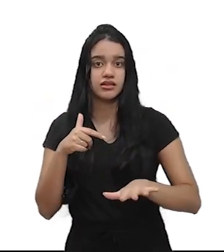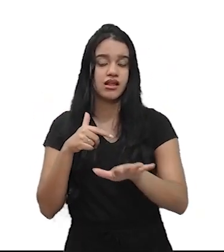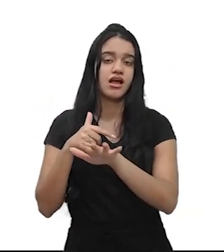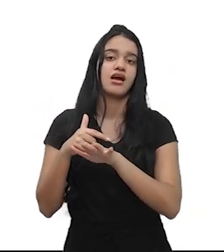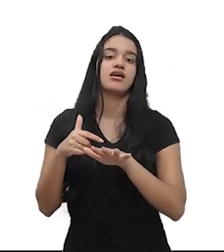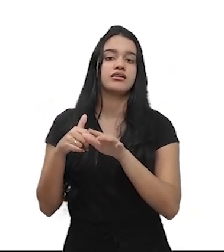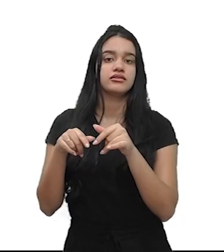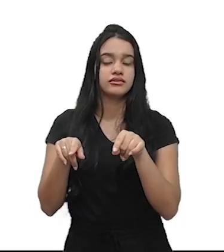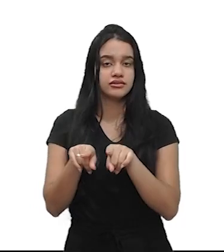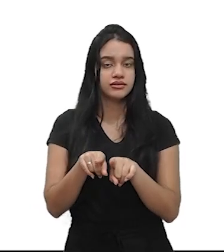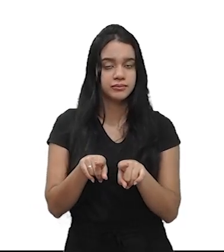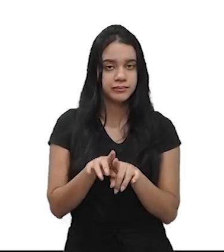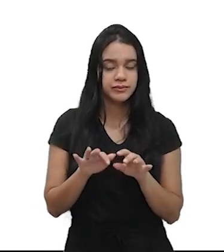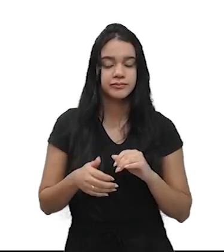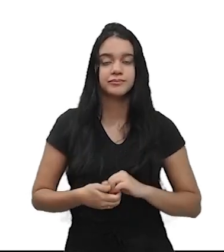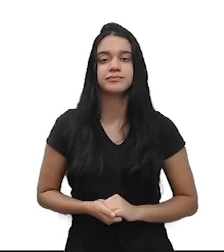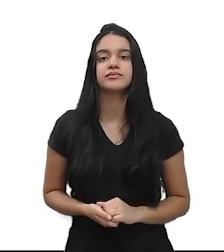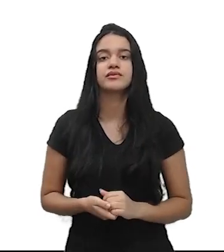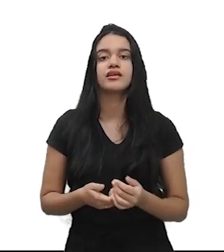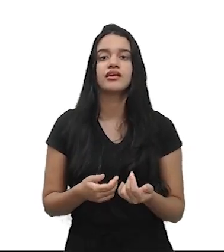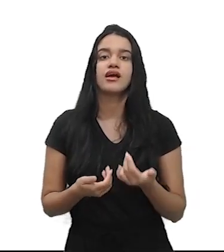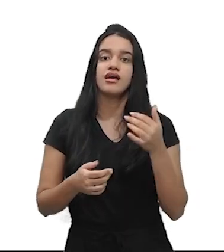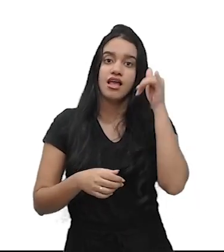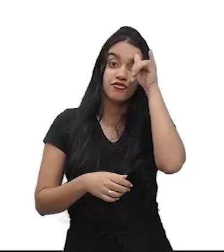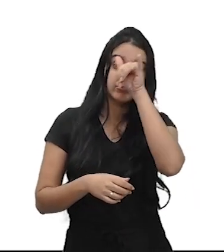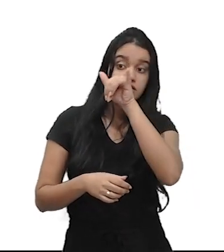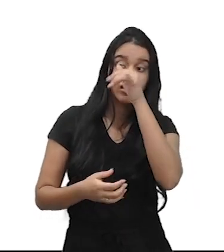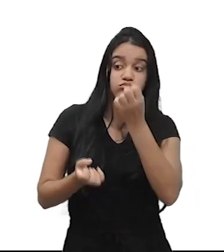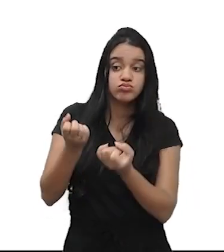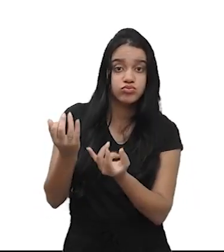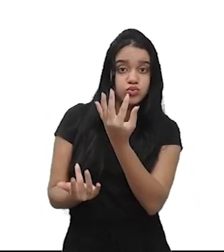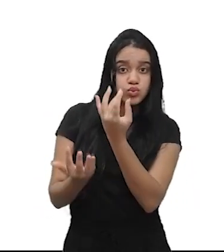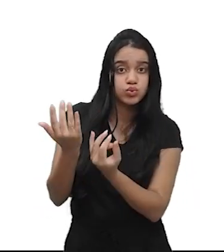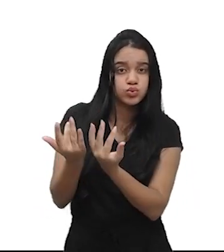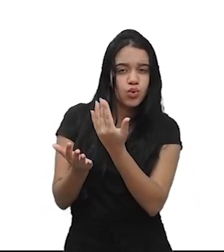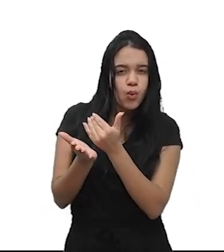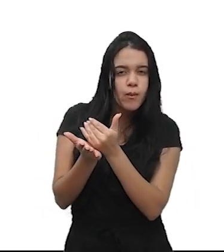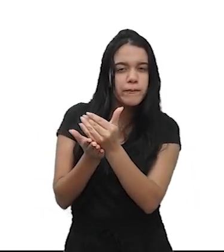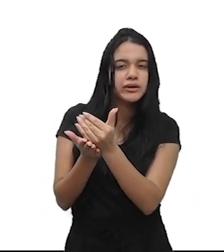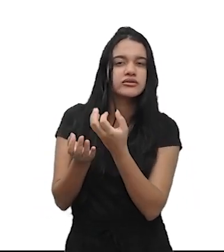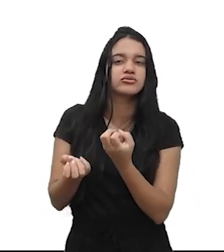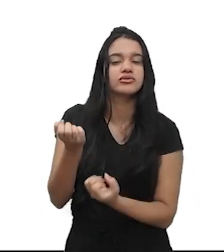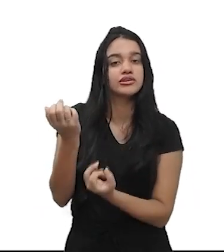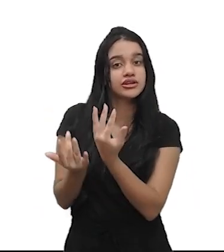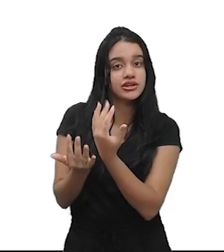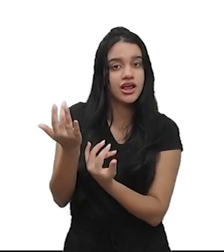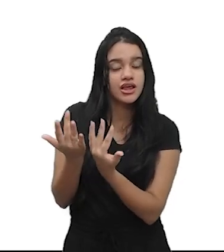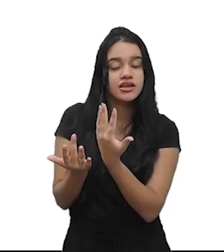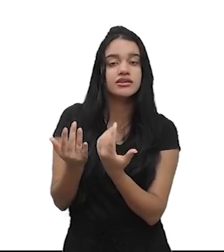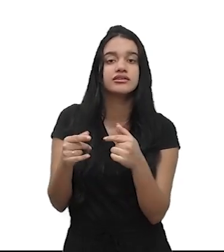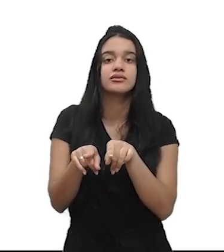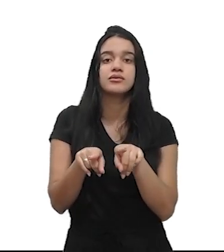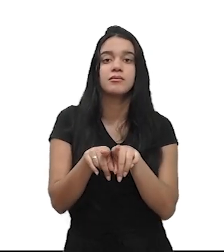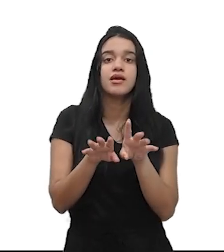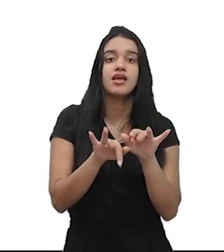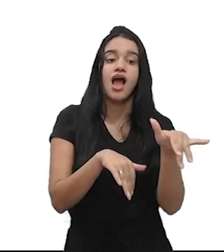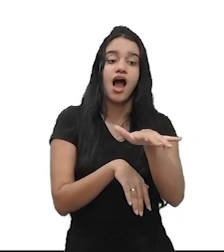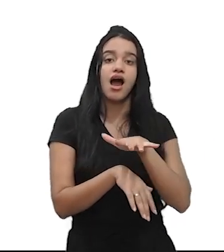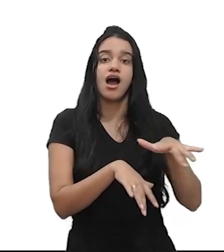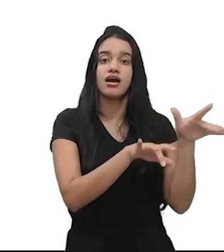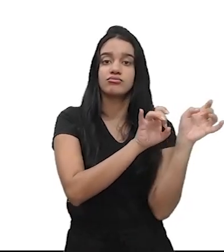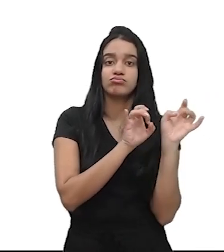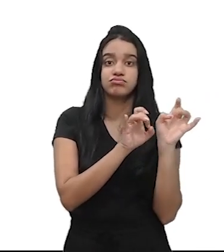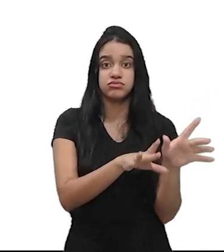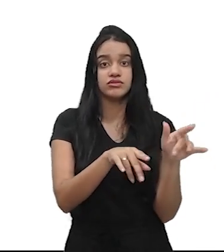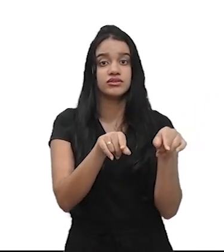estabelecida previamente, tá? Na prevenção, no combate a princípio de incêndio, tá? Abandono de área e, além disso, são